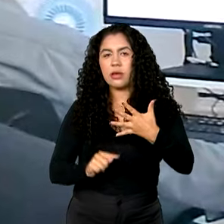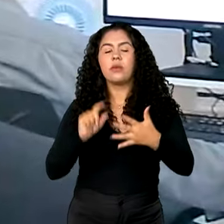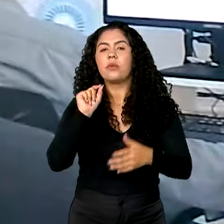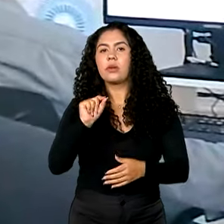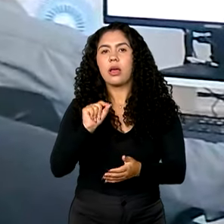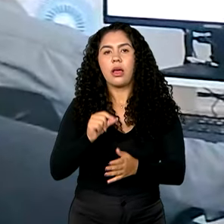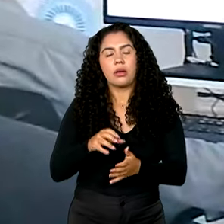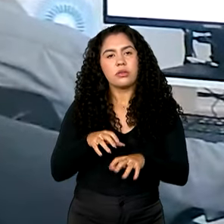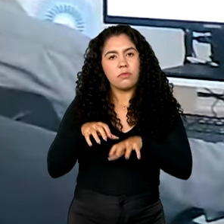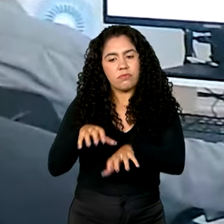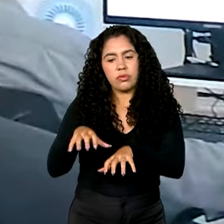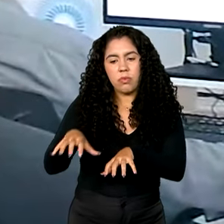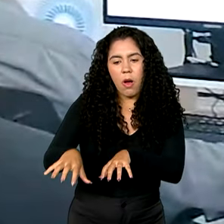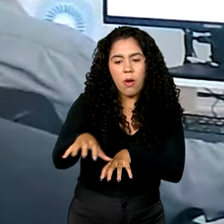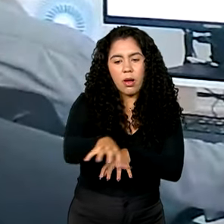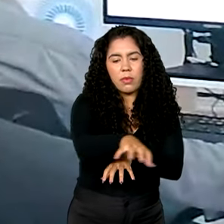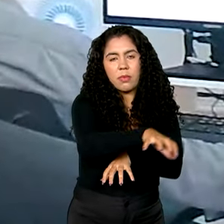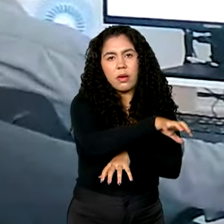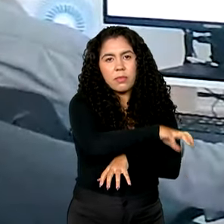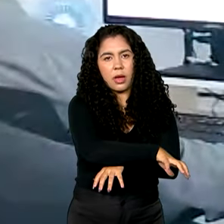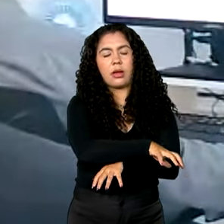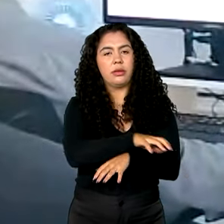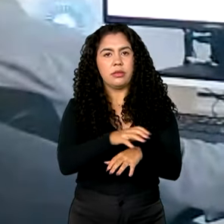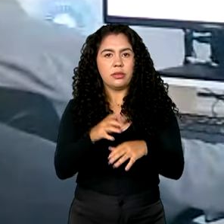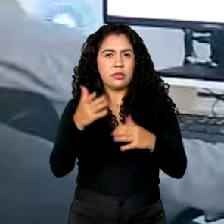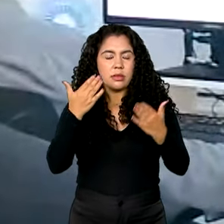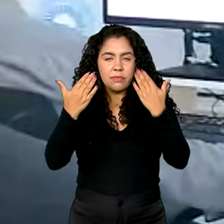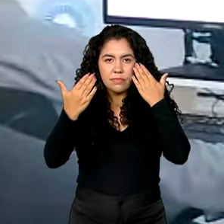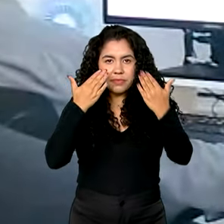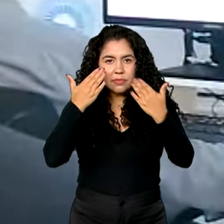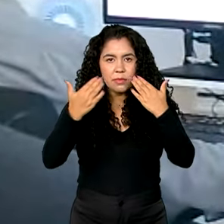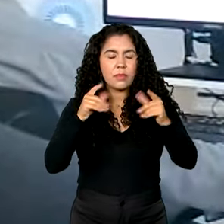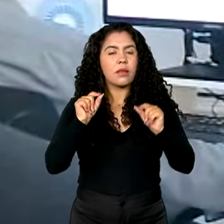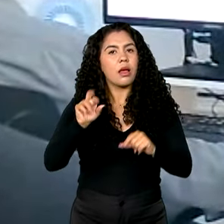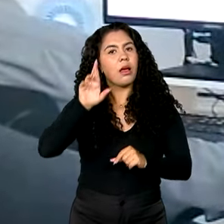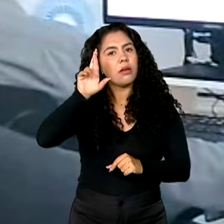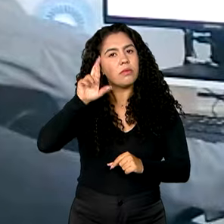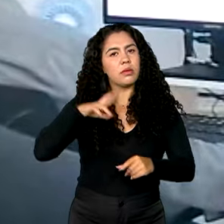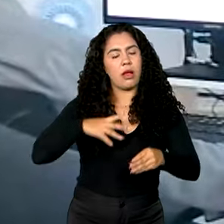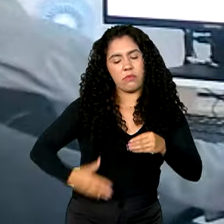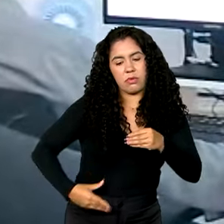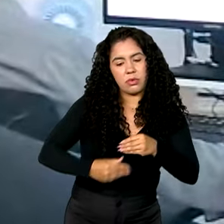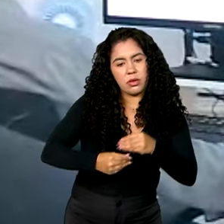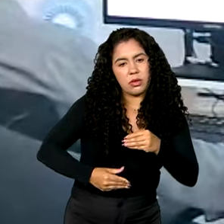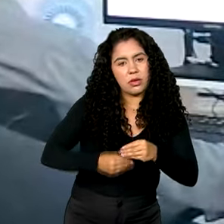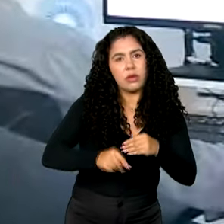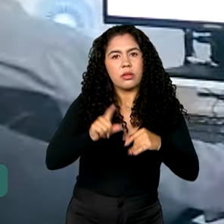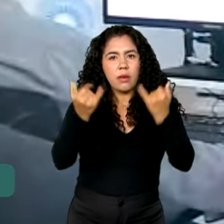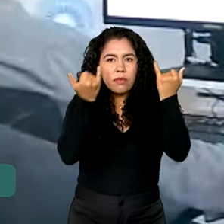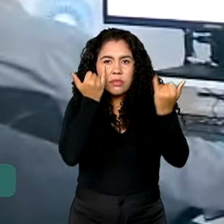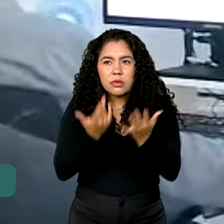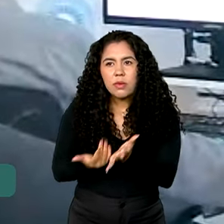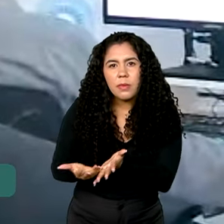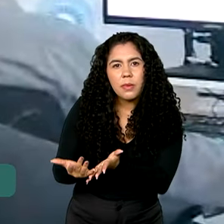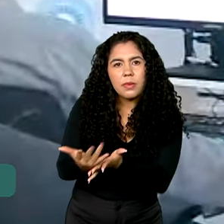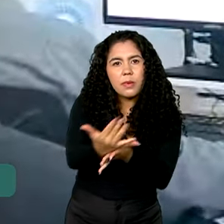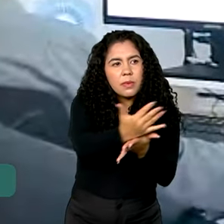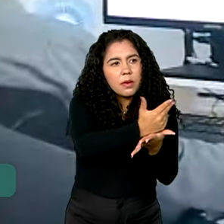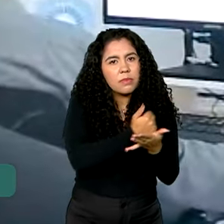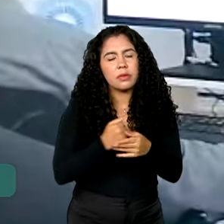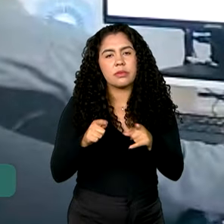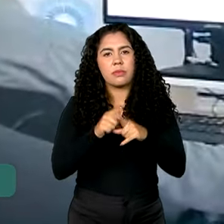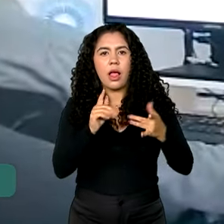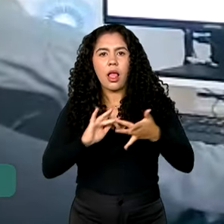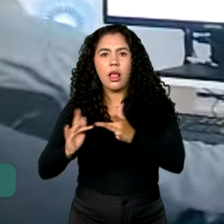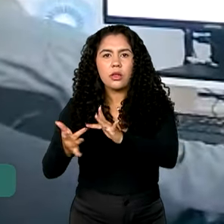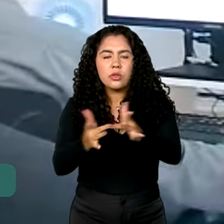psicossocial. Essa rede, ela é responsável por agregar, sistematizar, articular todos os pontos de